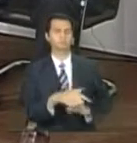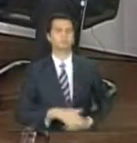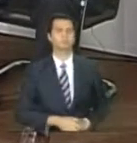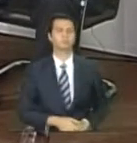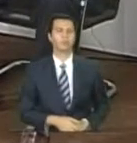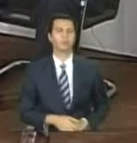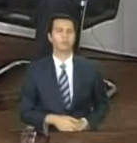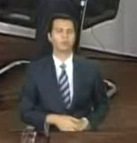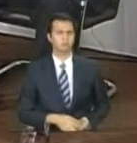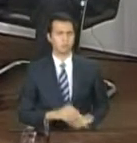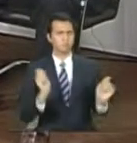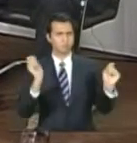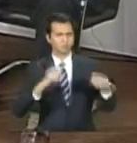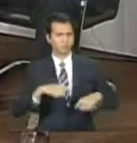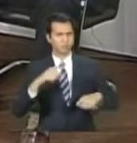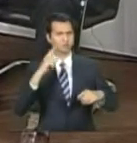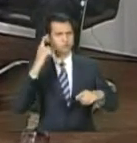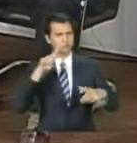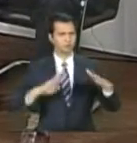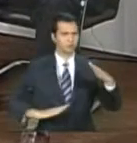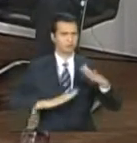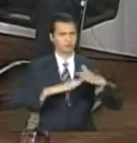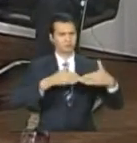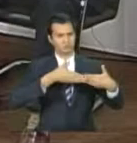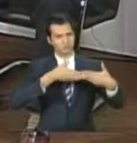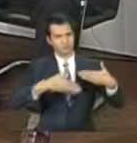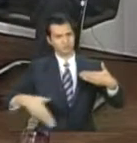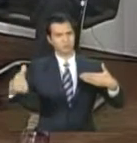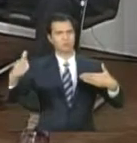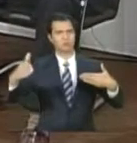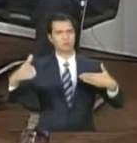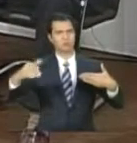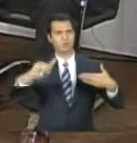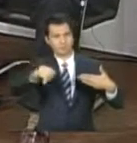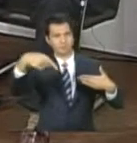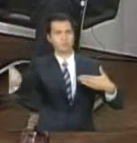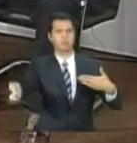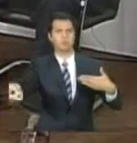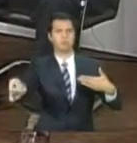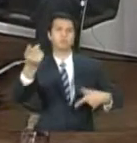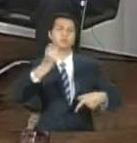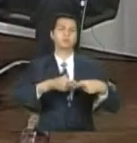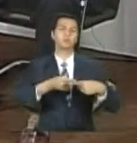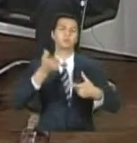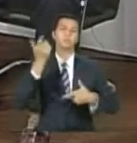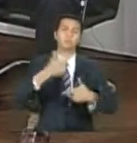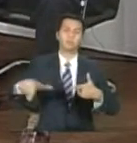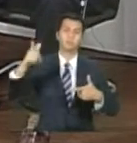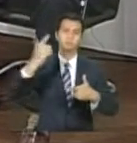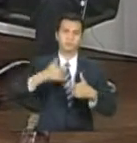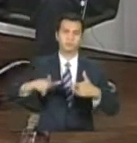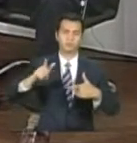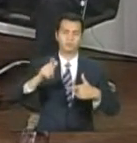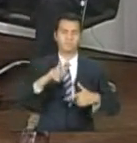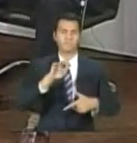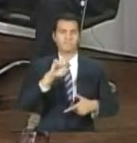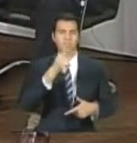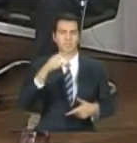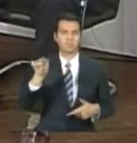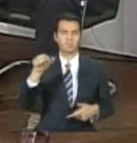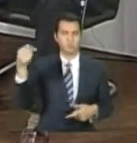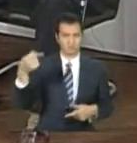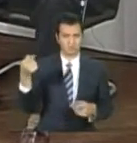possibilidade de prorrogar o prazo para a revisão e a averiguação por conta dos problemas que ocorreram na versão 7.